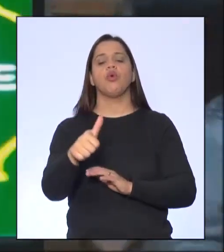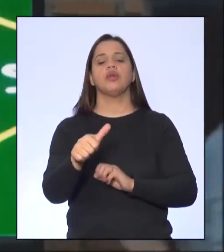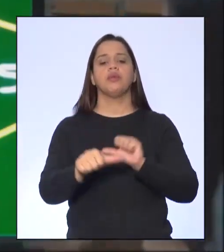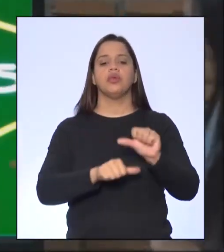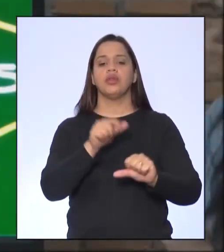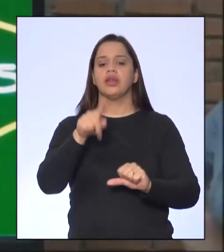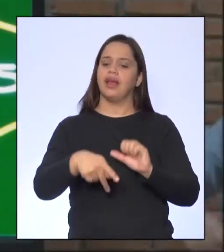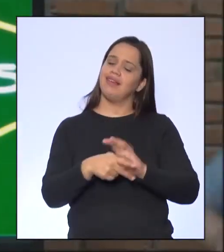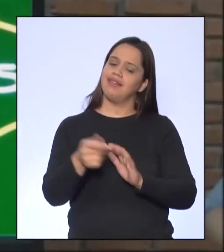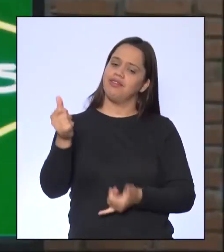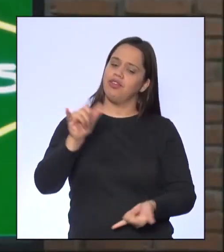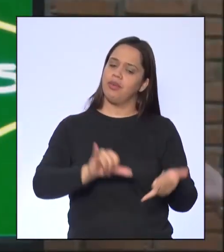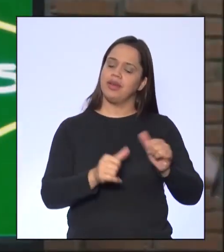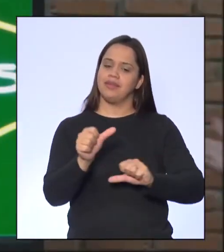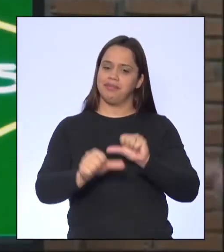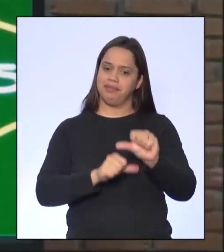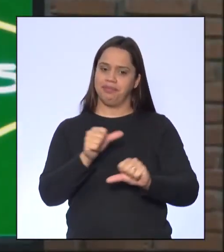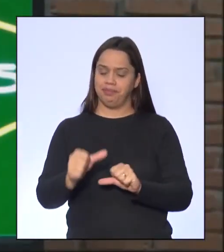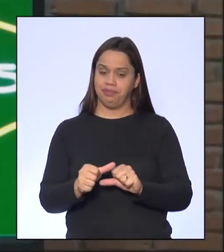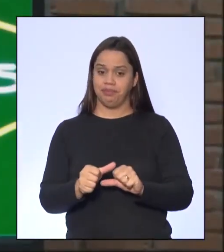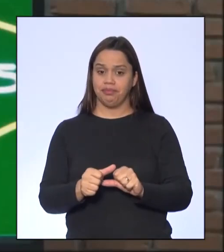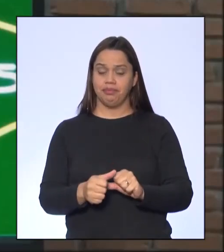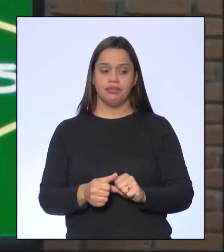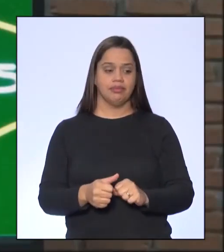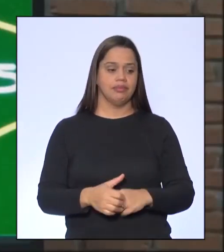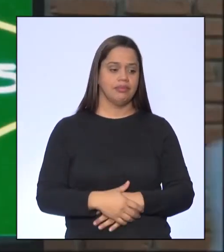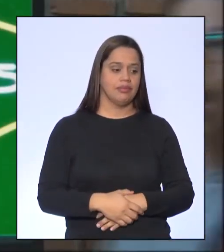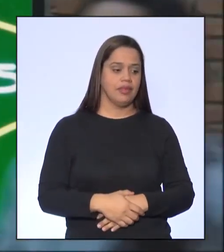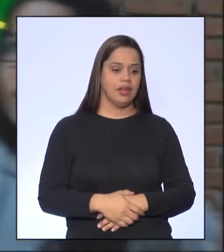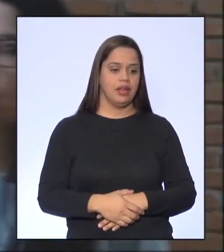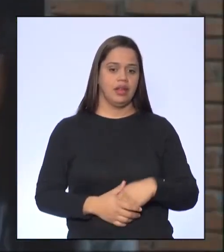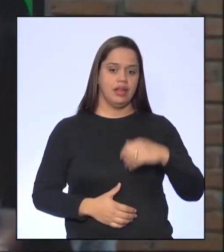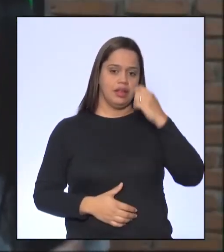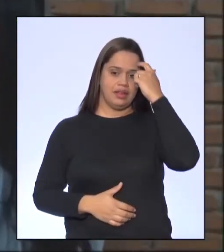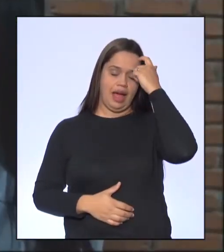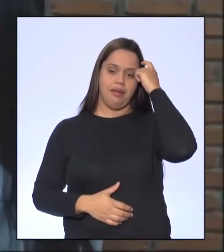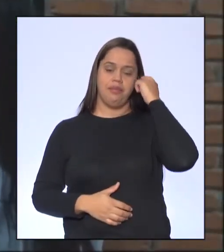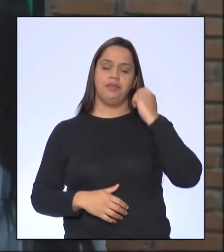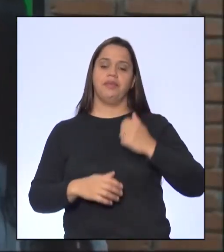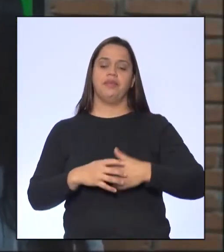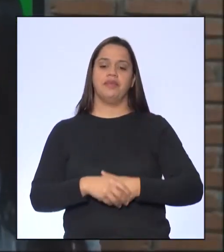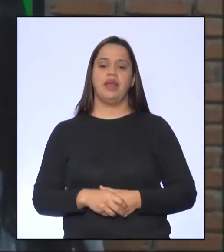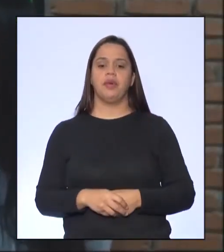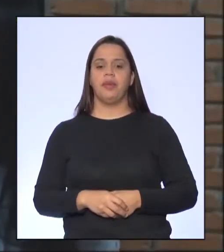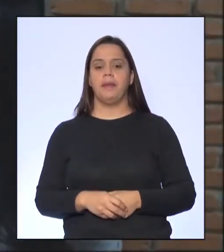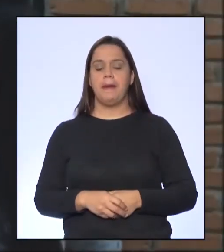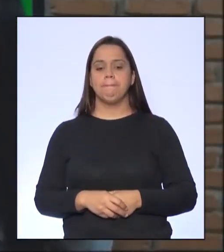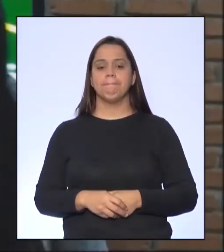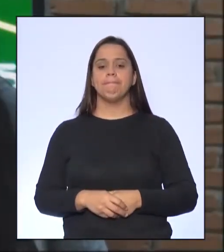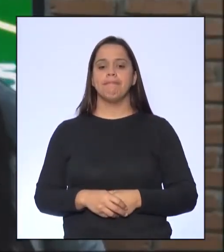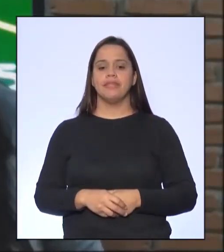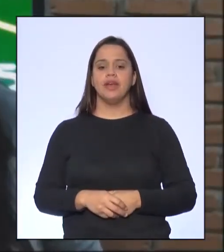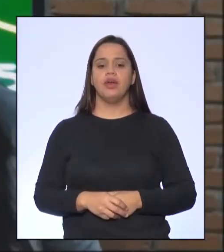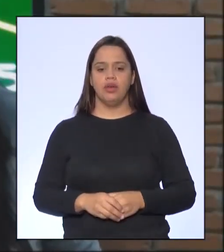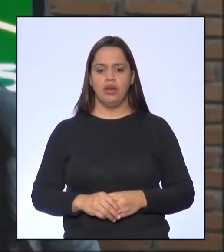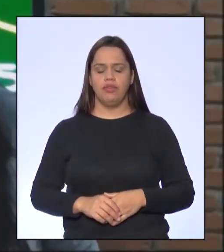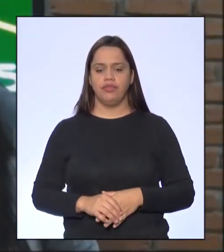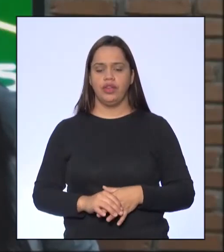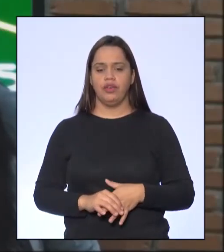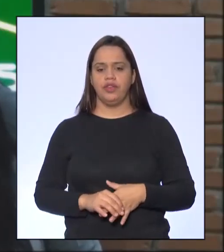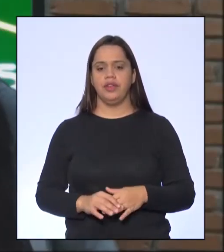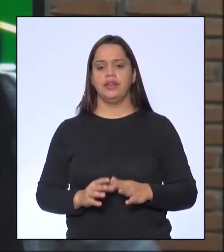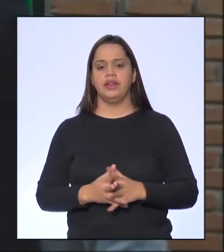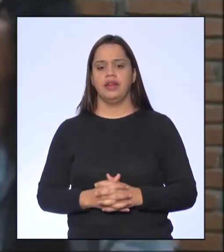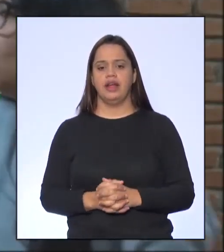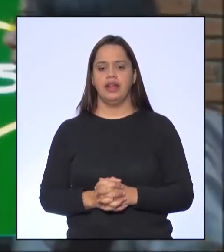transformações químicas. Nas transformações químicas, aí sim, vamos ter alteração da